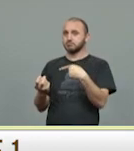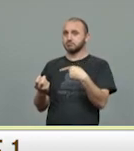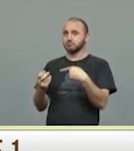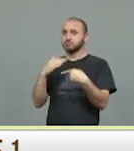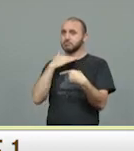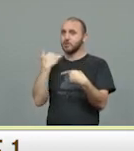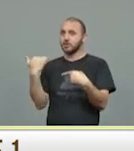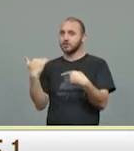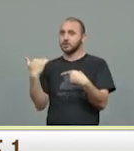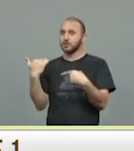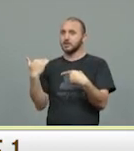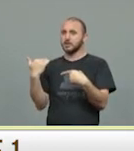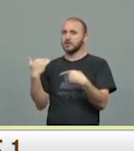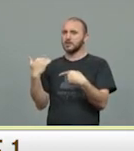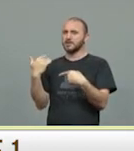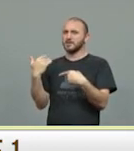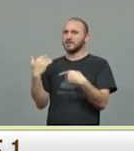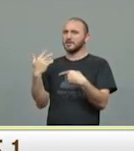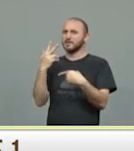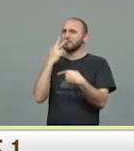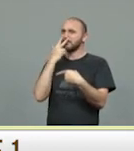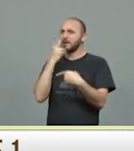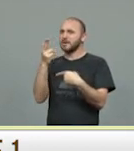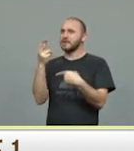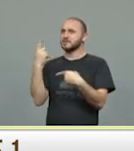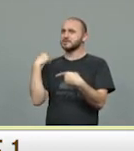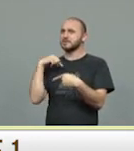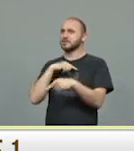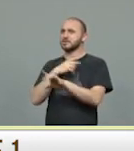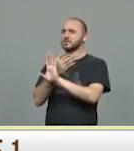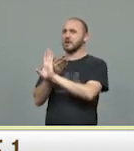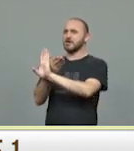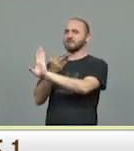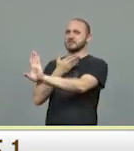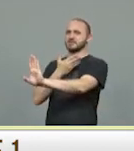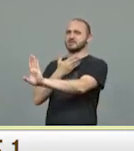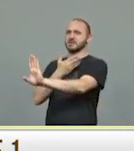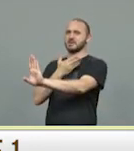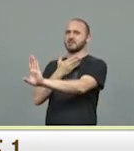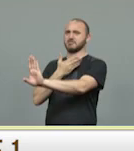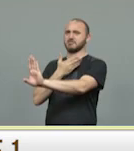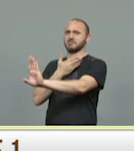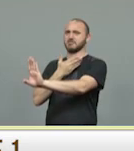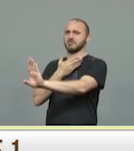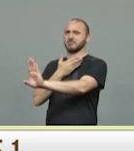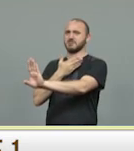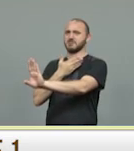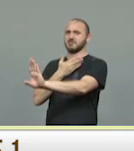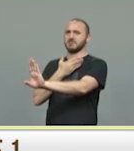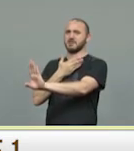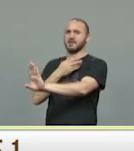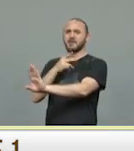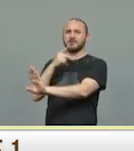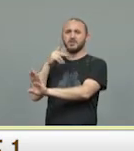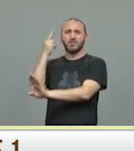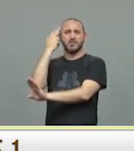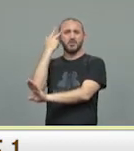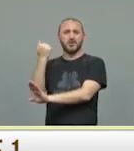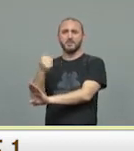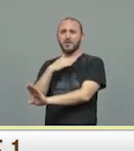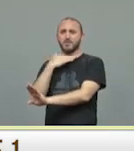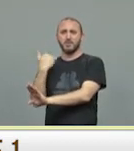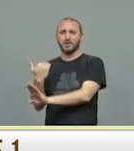extremamente afastada da nossa realidade. Enquanto que morrer em Cristo,